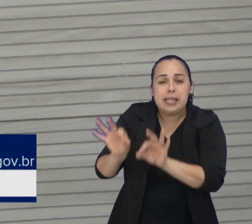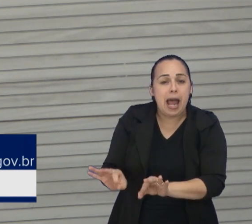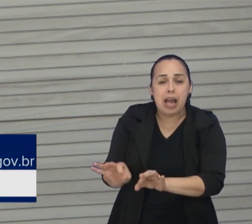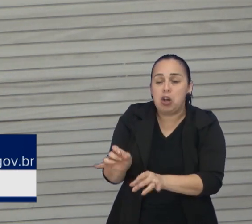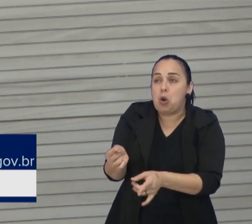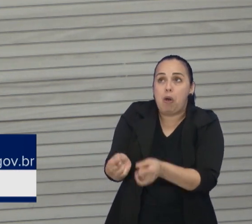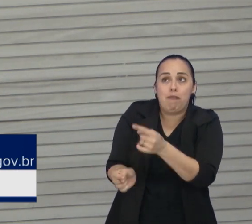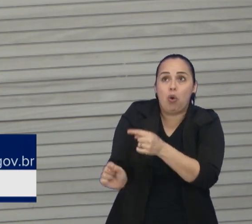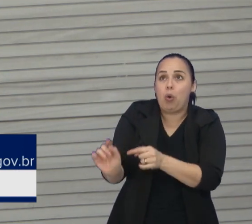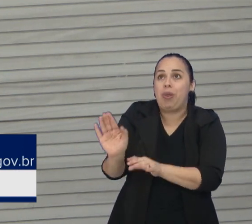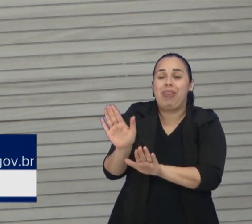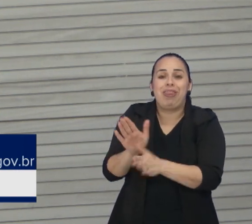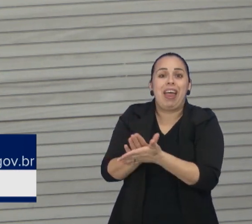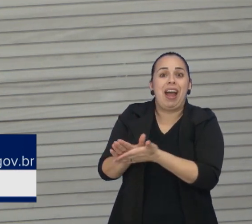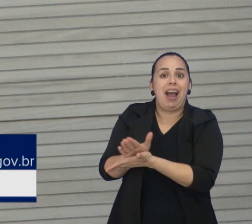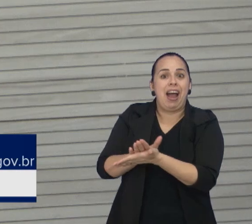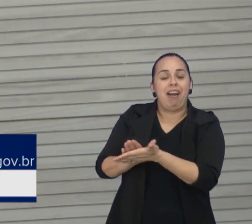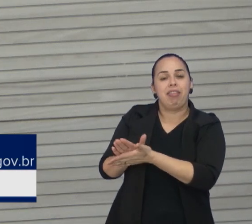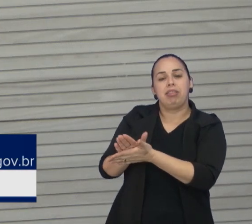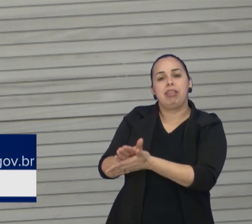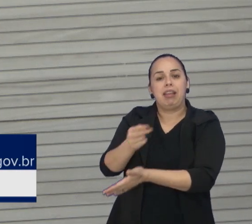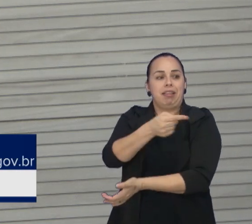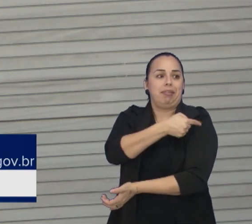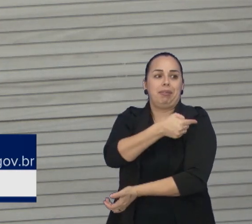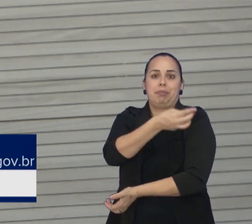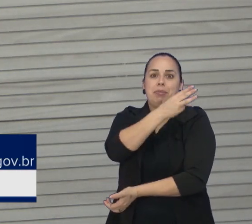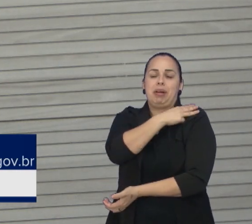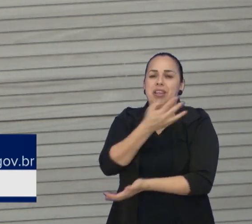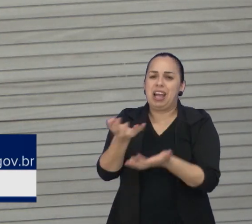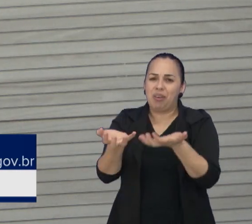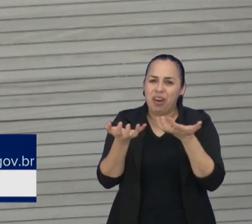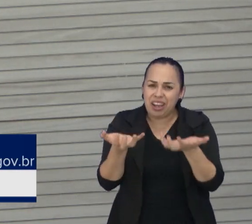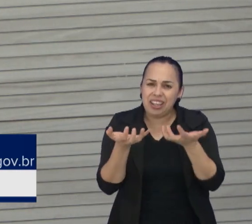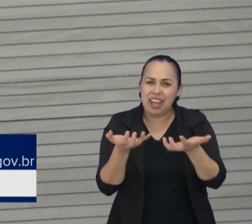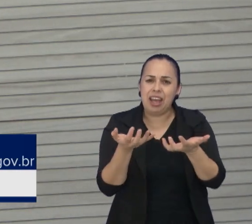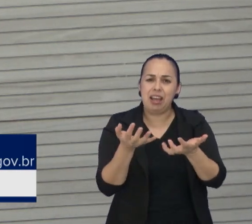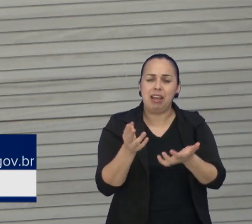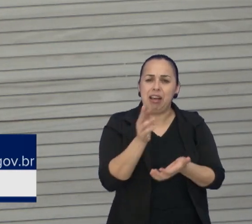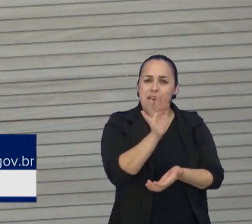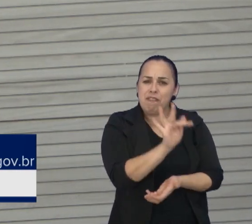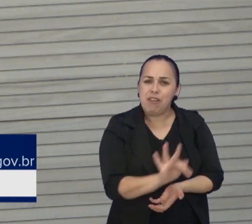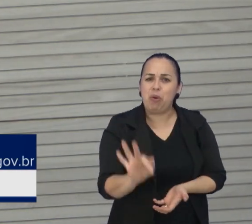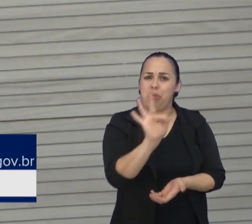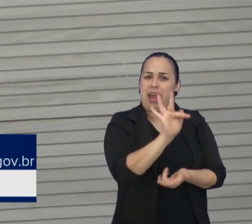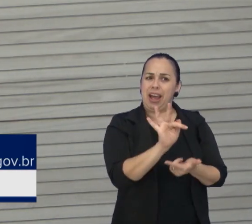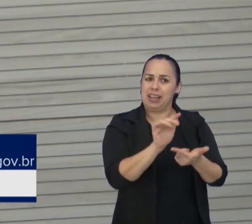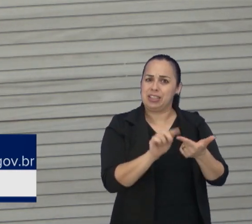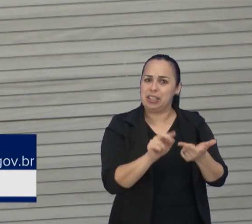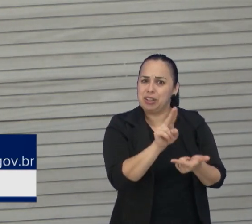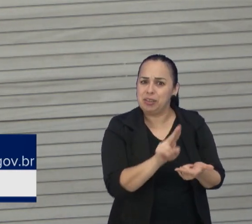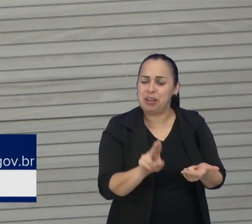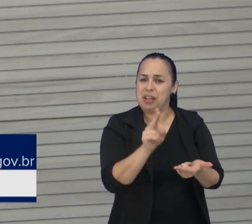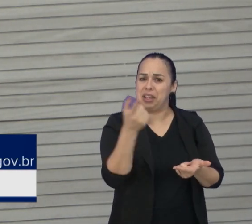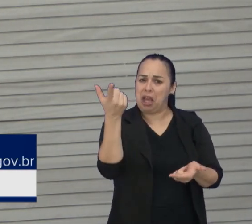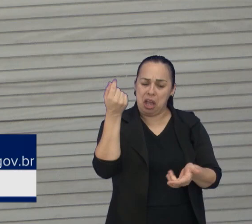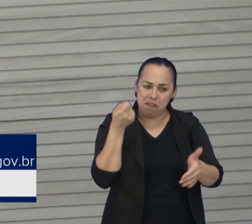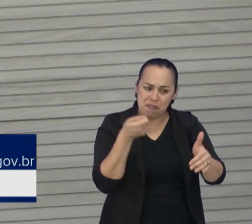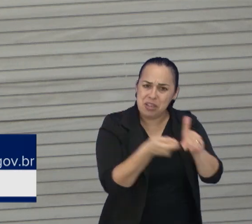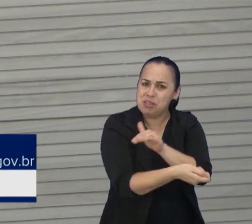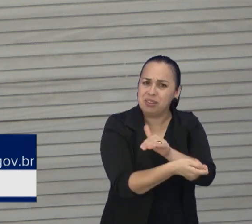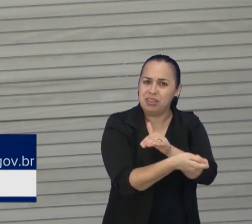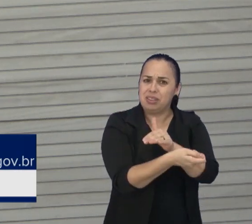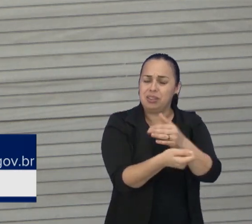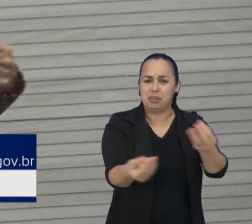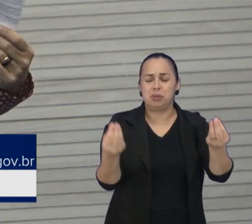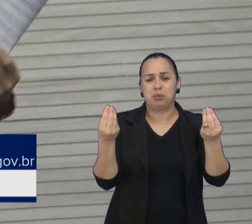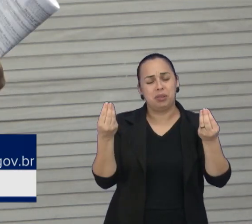melhorou o suficiente para poder olhar e querer colocar um superior, para olhar e querer investir no superior.